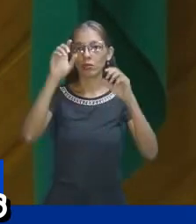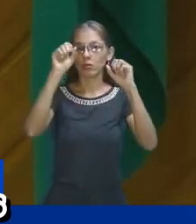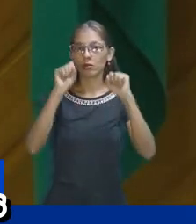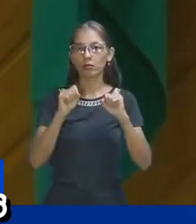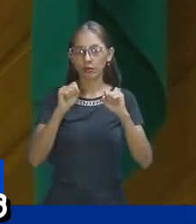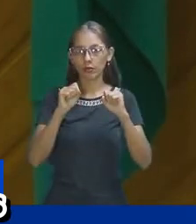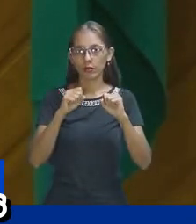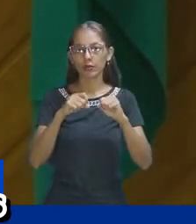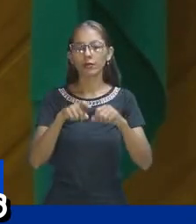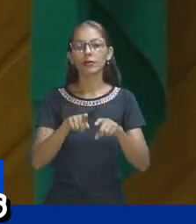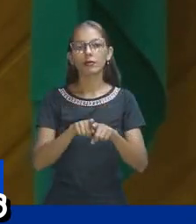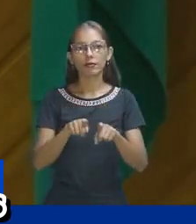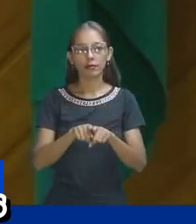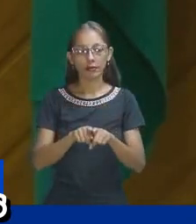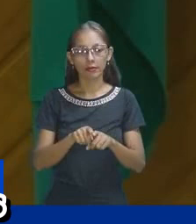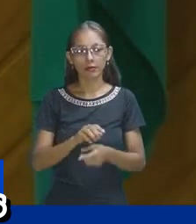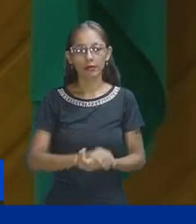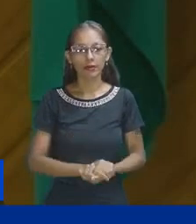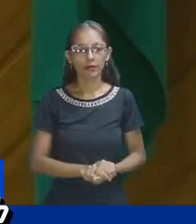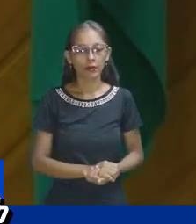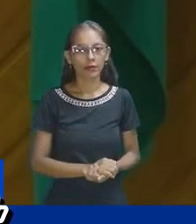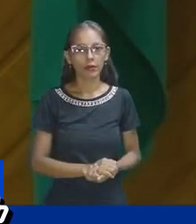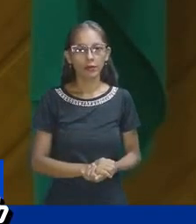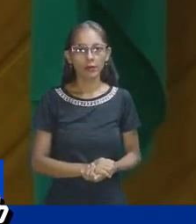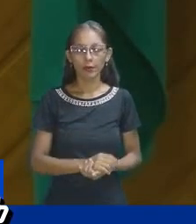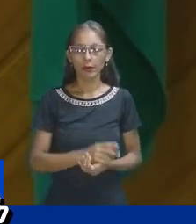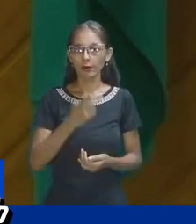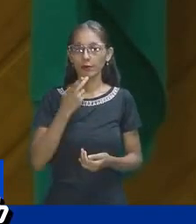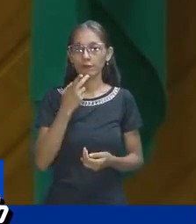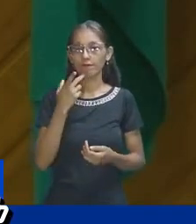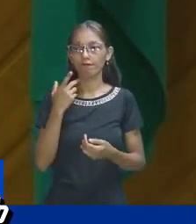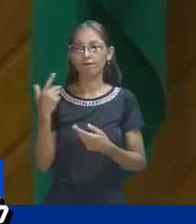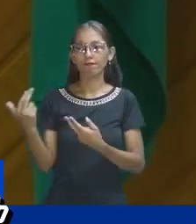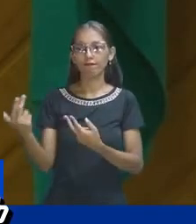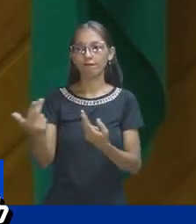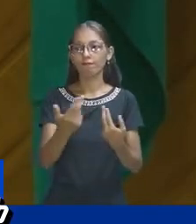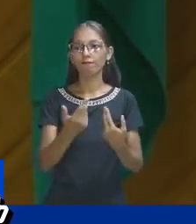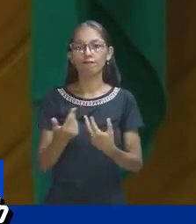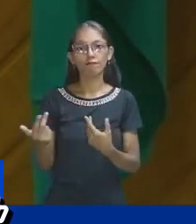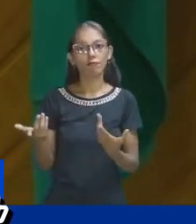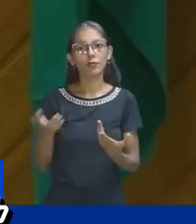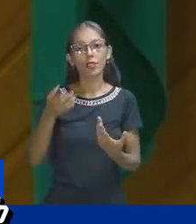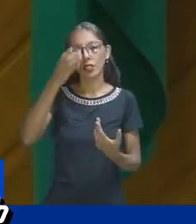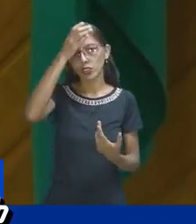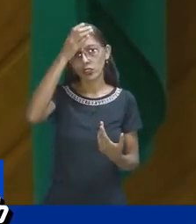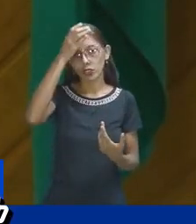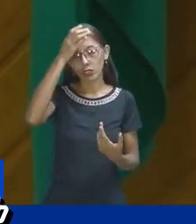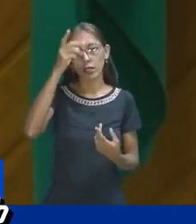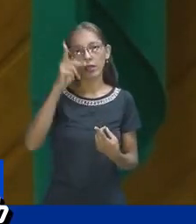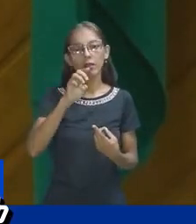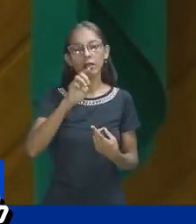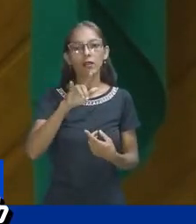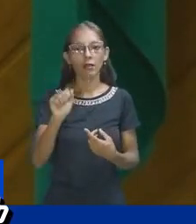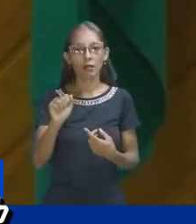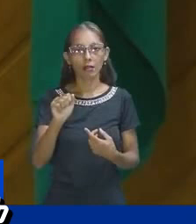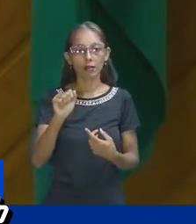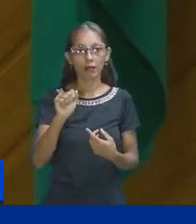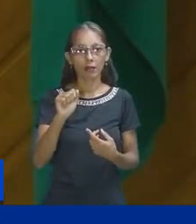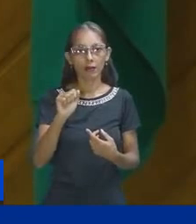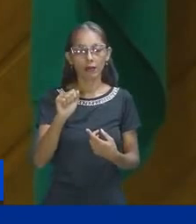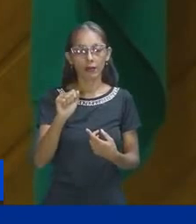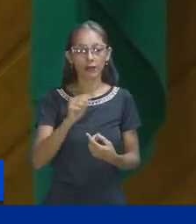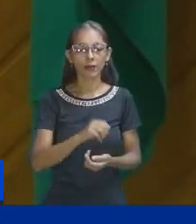2 outras testemunhas, realmente declararam assim, corroborando essa questão, que foi a tia deles, aquela que, quando eles entraram no